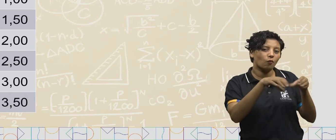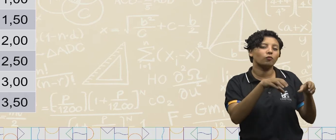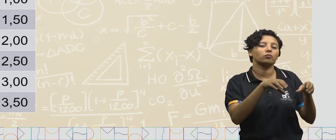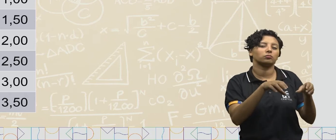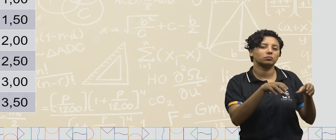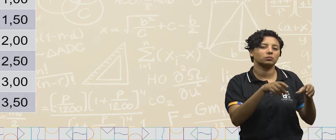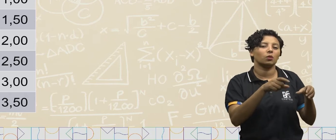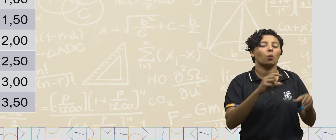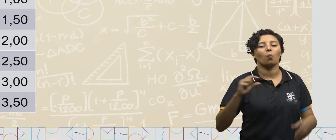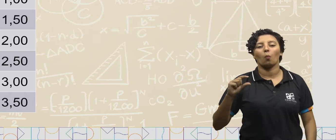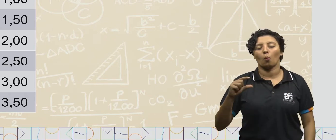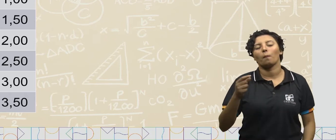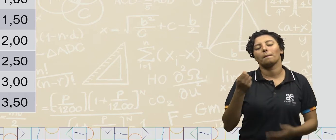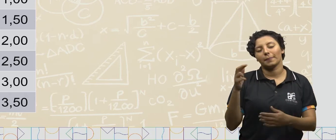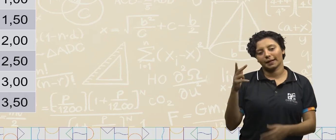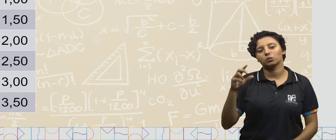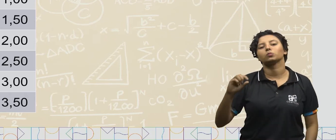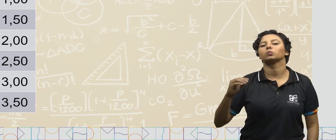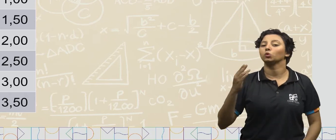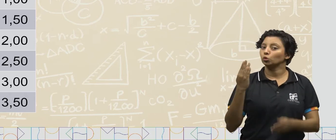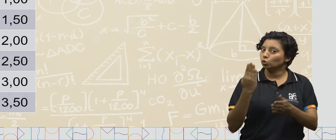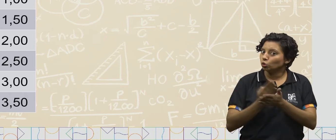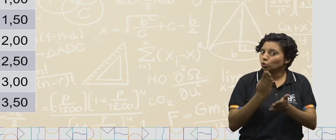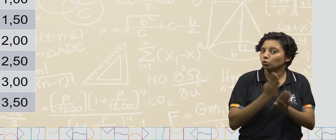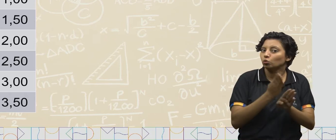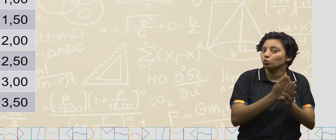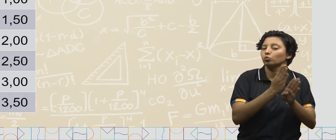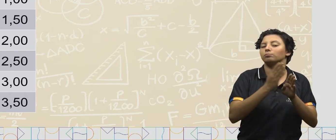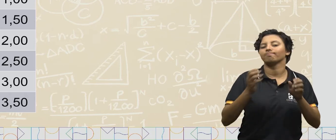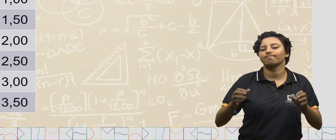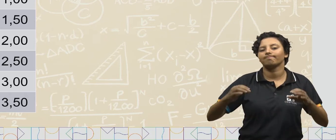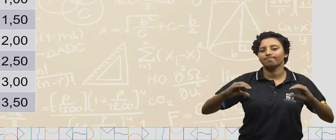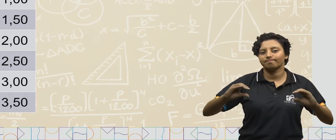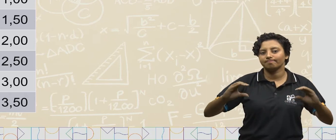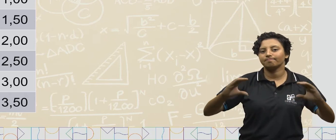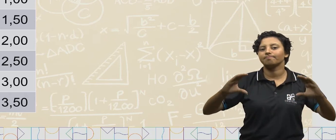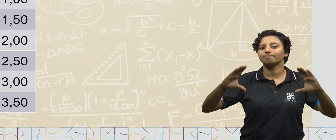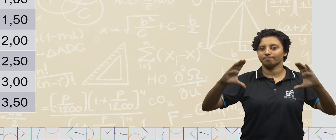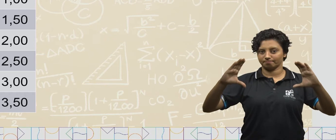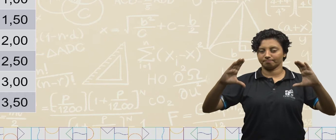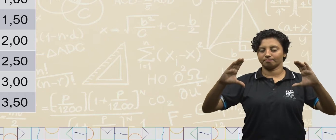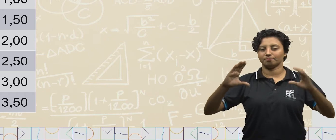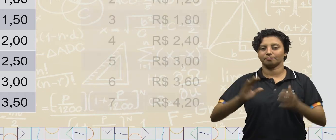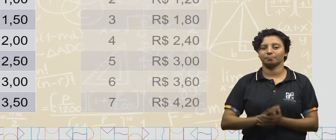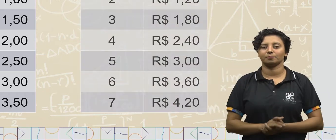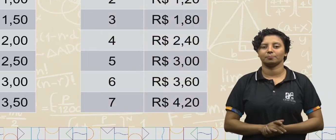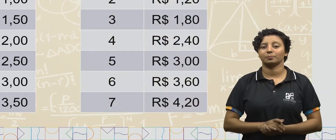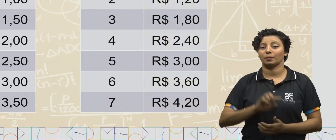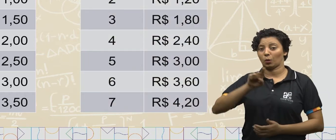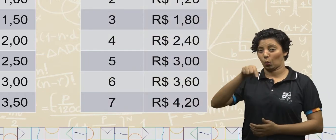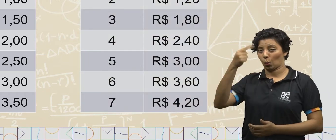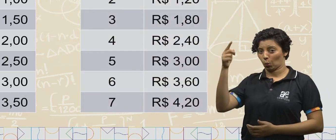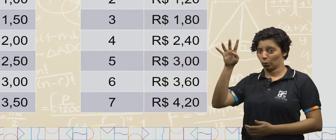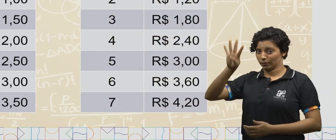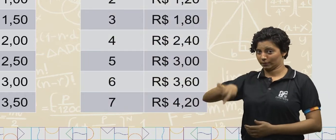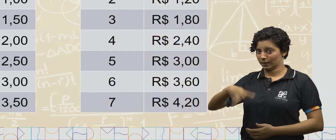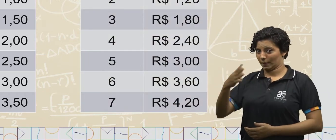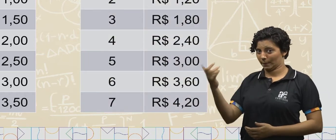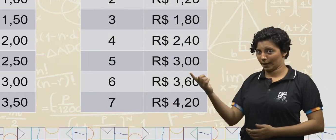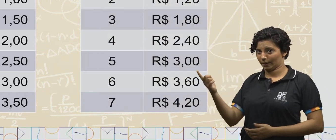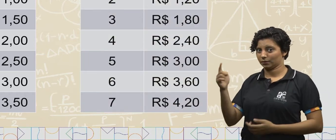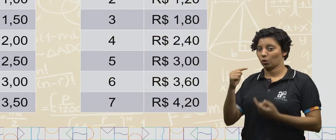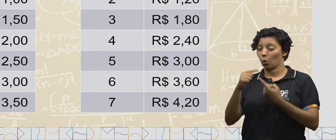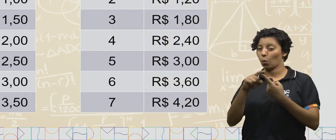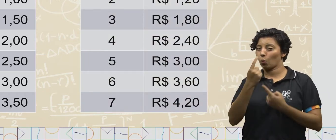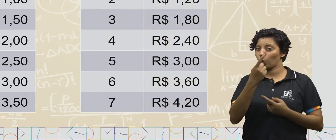ovos, o preço acompanha proporcionalmente o valor. Na segunda tabela, a unidade